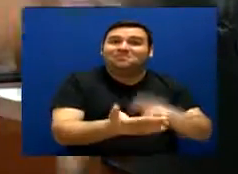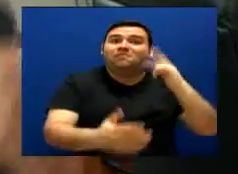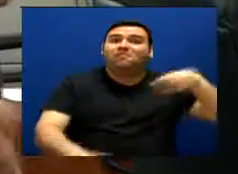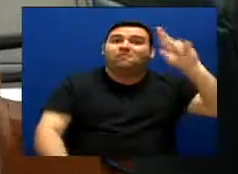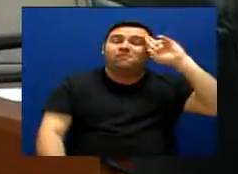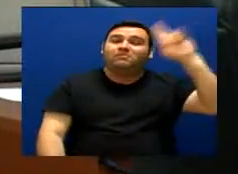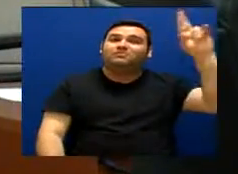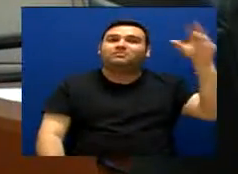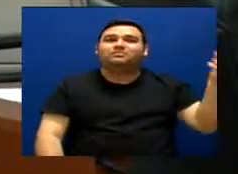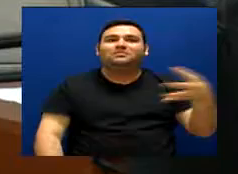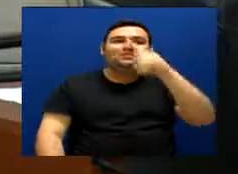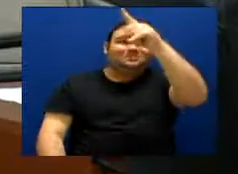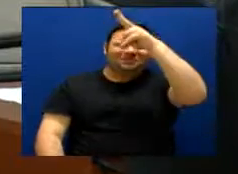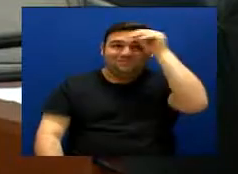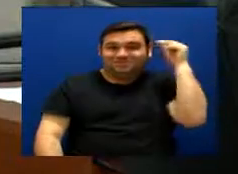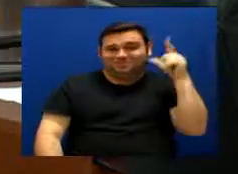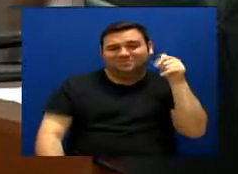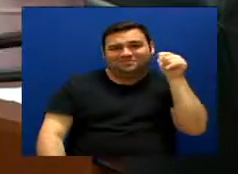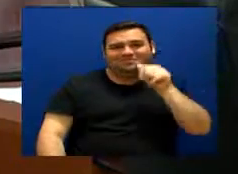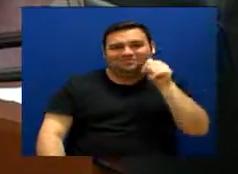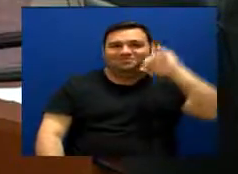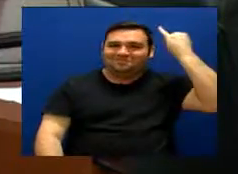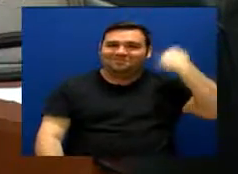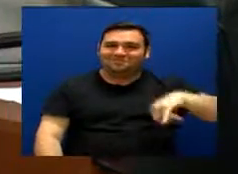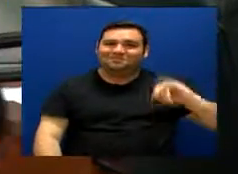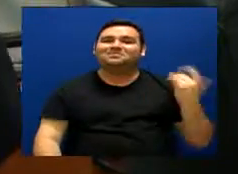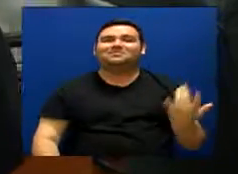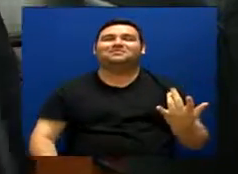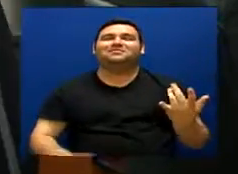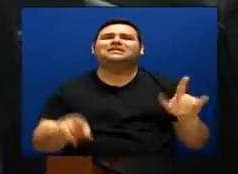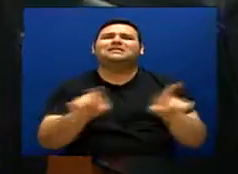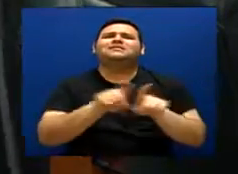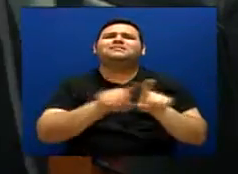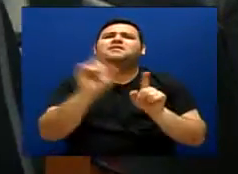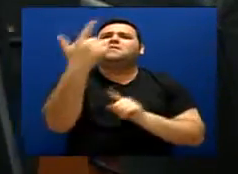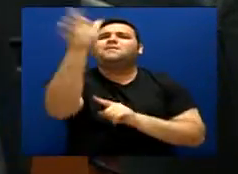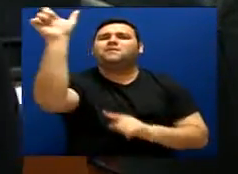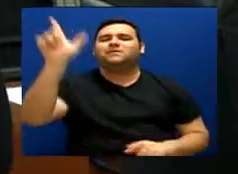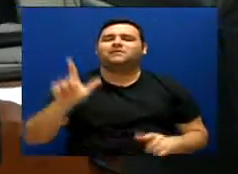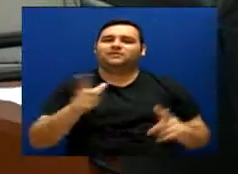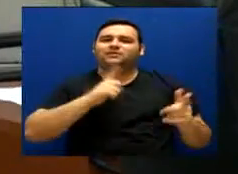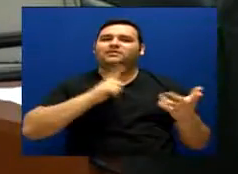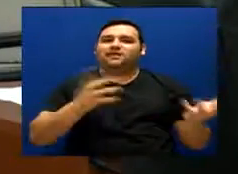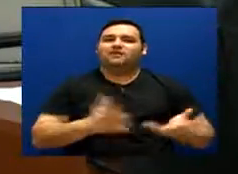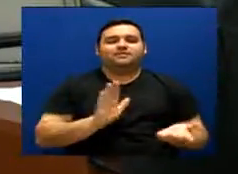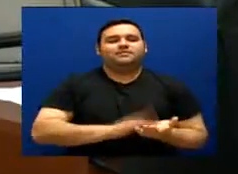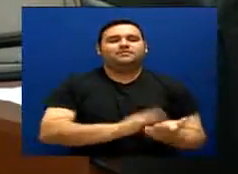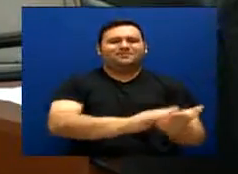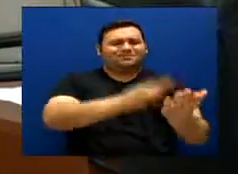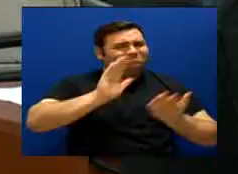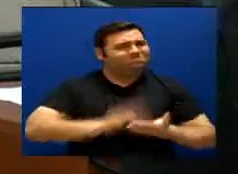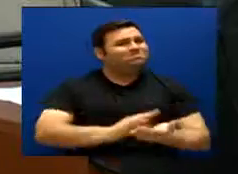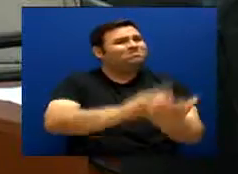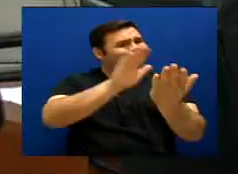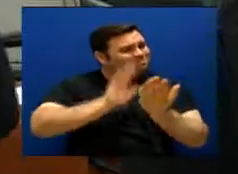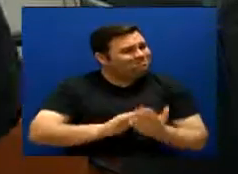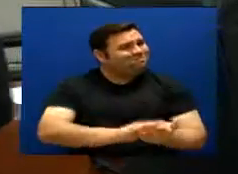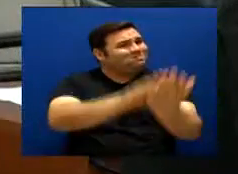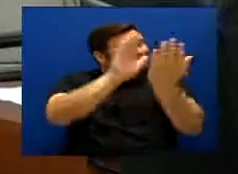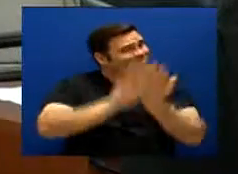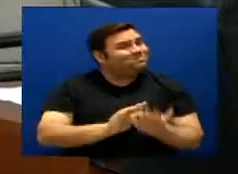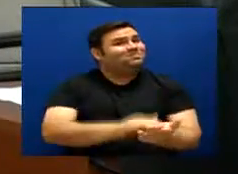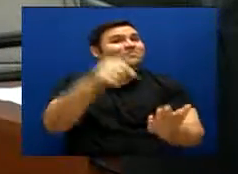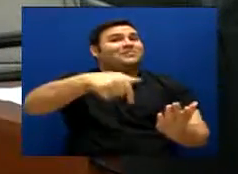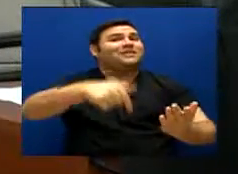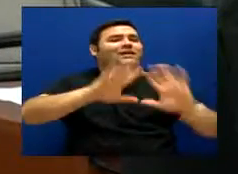chefe do executivo. Enfim, esse... Outra coisa, seu presidente, que foi elogiado muito no domingo, foi